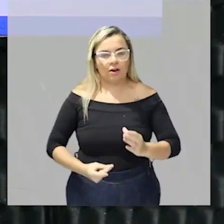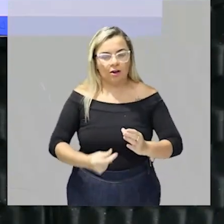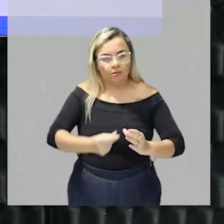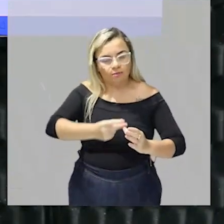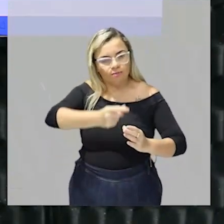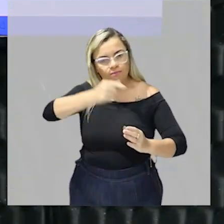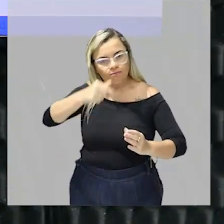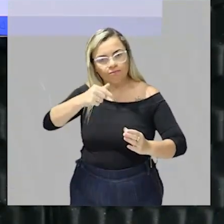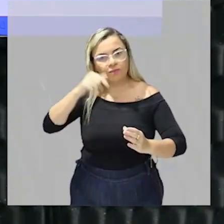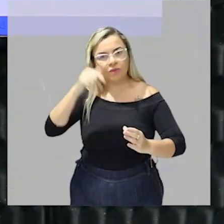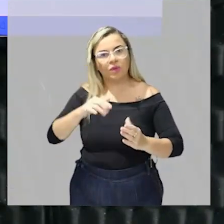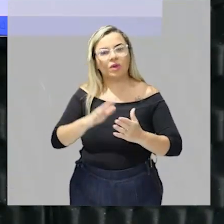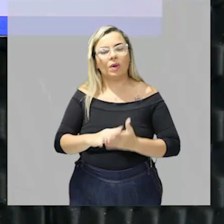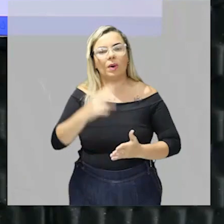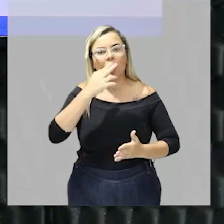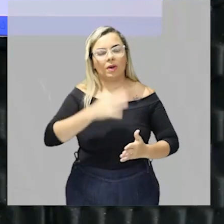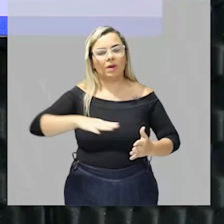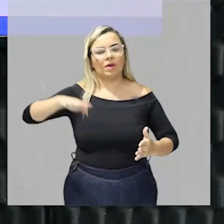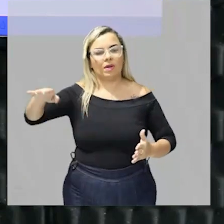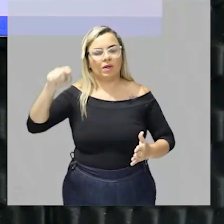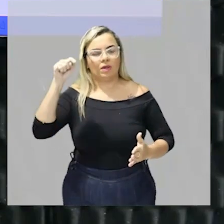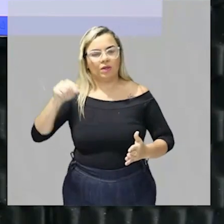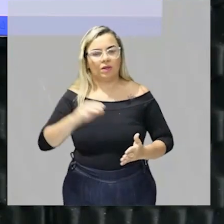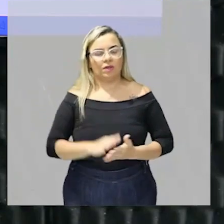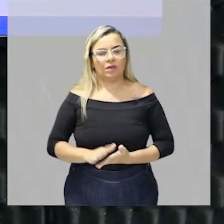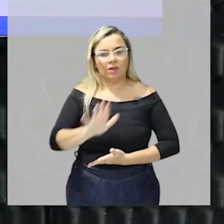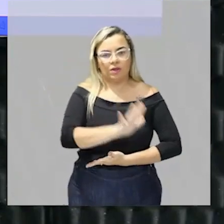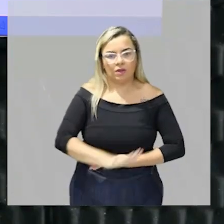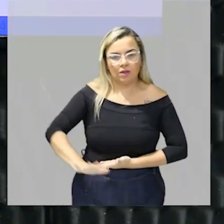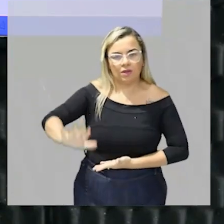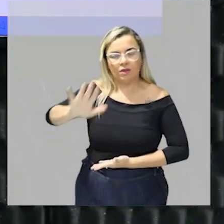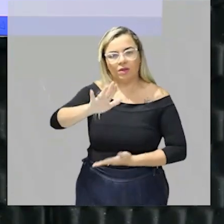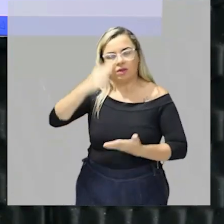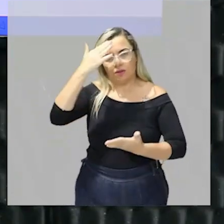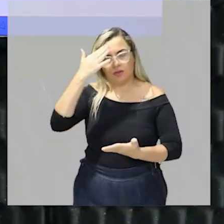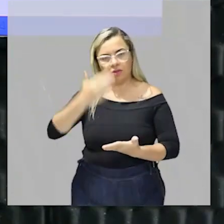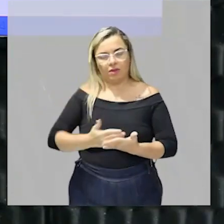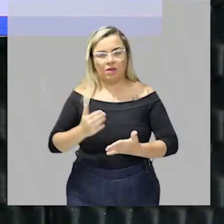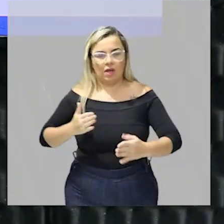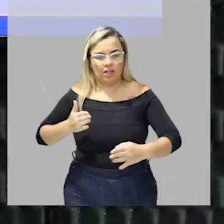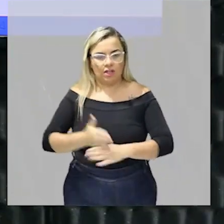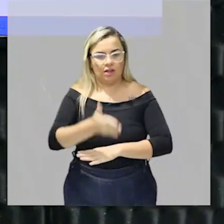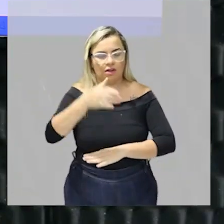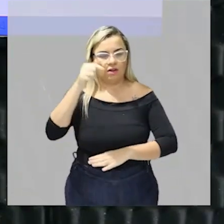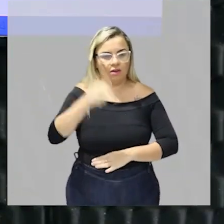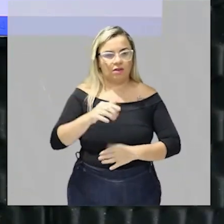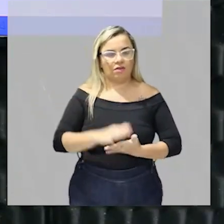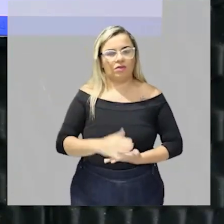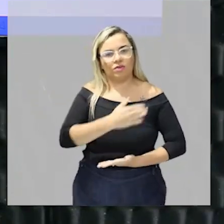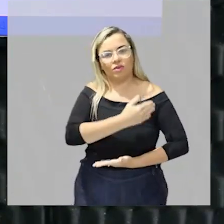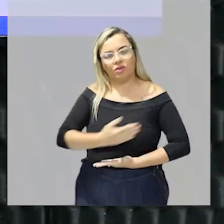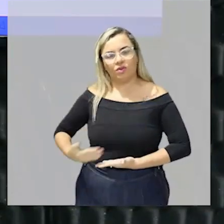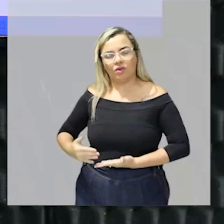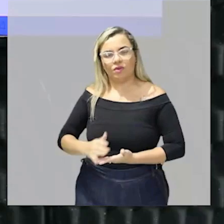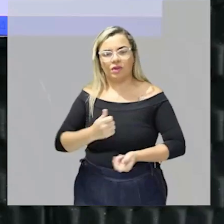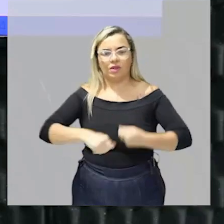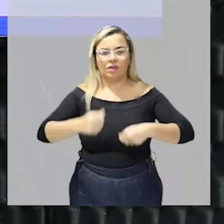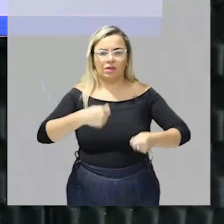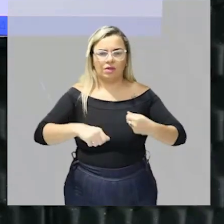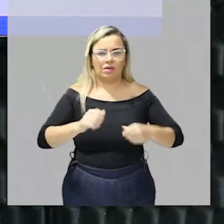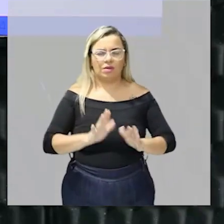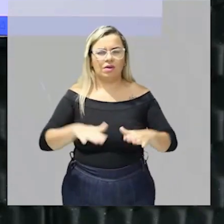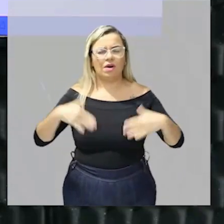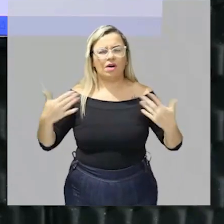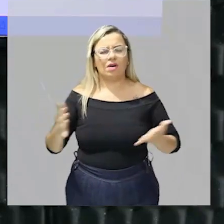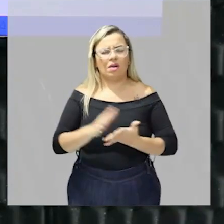um projeto de nacionalismo econômico. É um projeto que é defensor da intervenção do Estado na economia. Mas você poderia olhar,